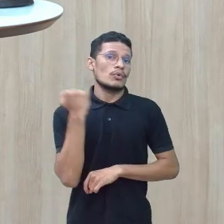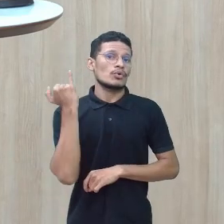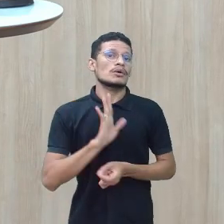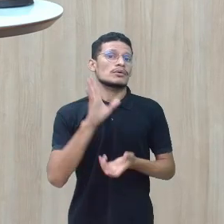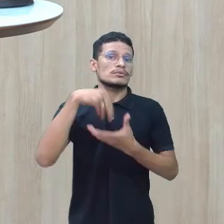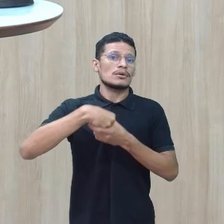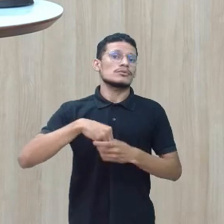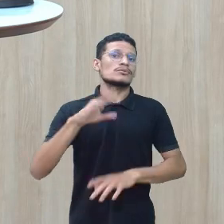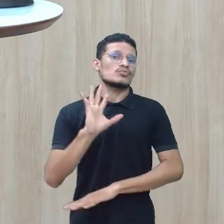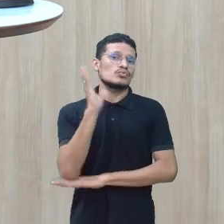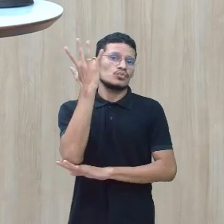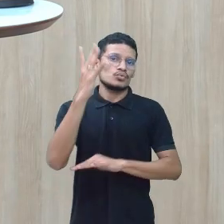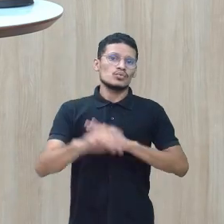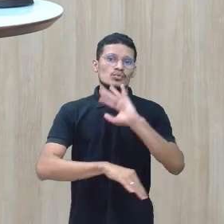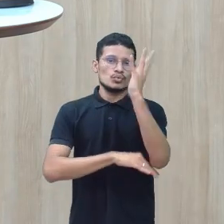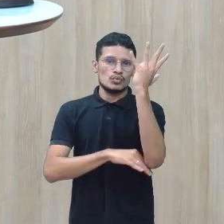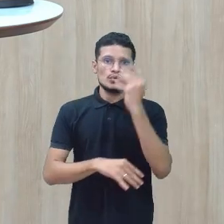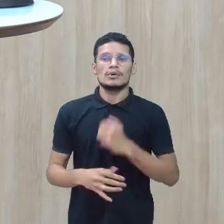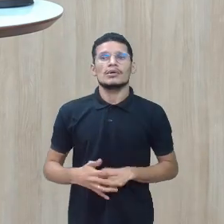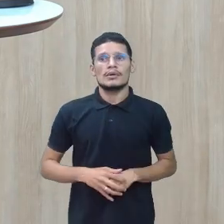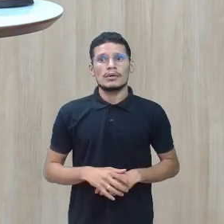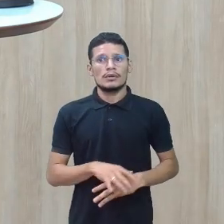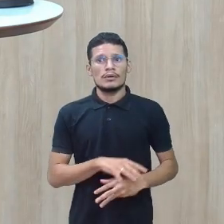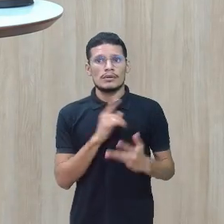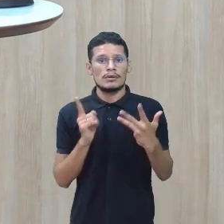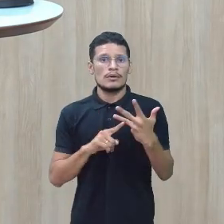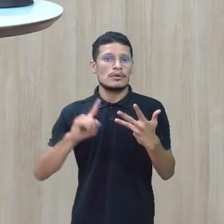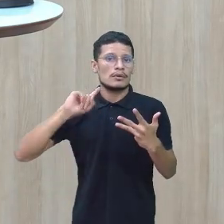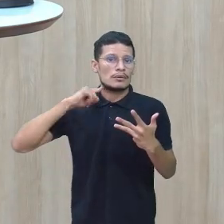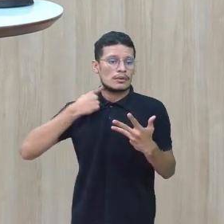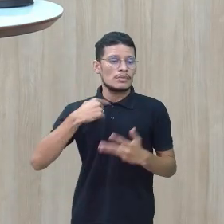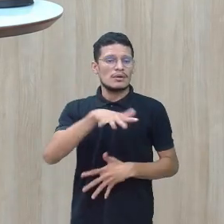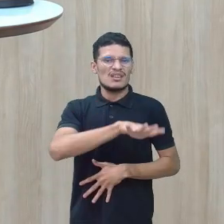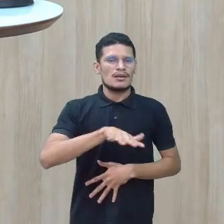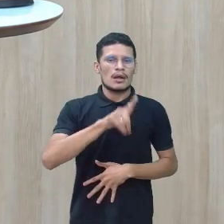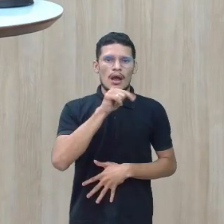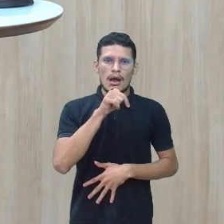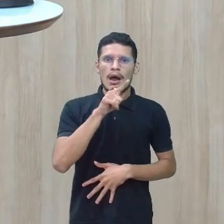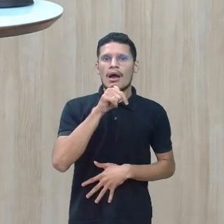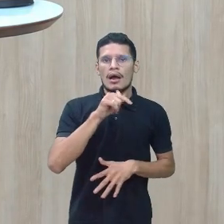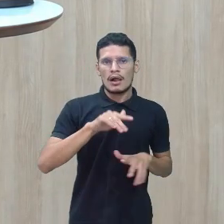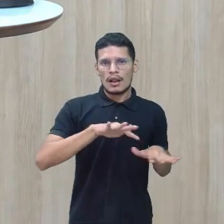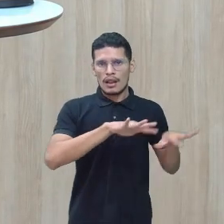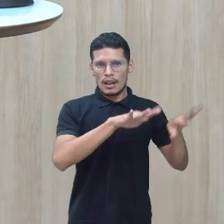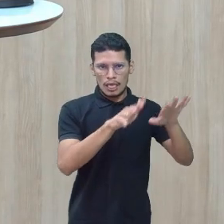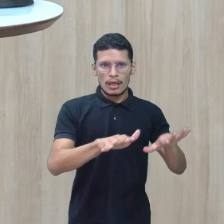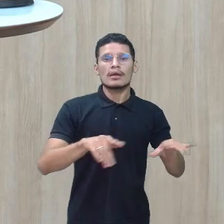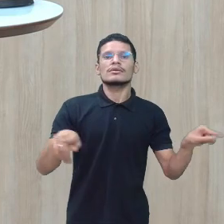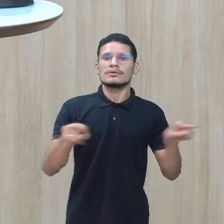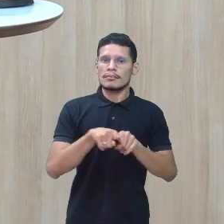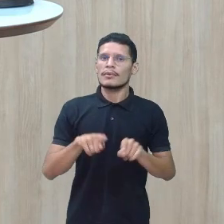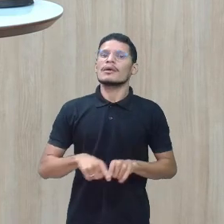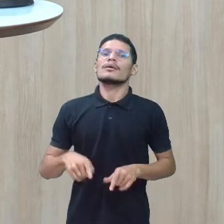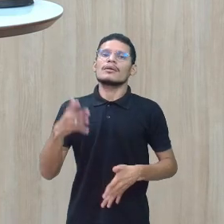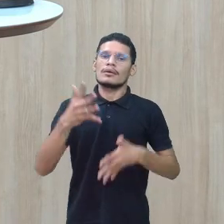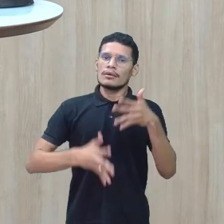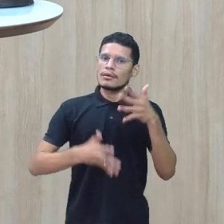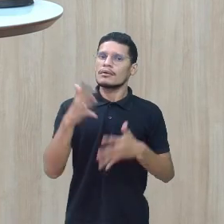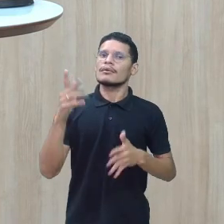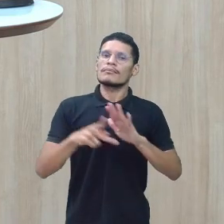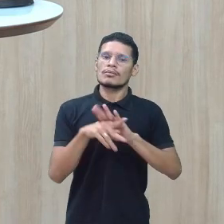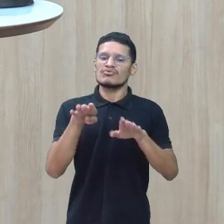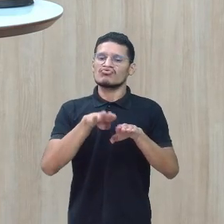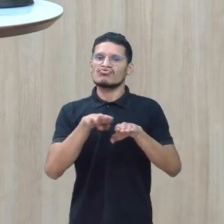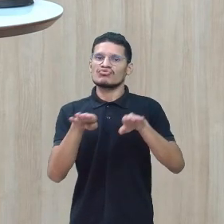no ecossistema. A poluição das águas também interfere no desequilíbrio ecológico. Por